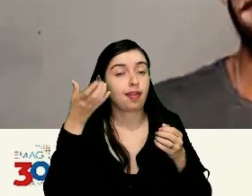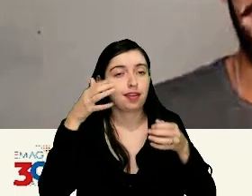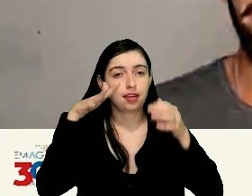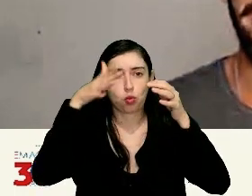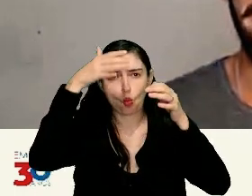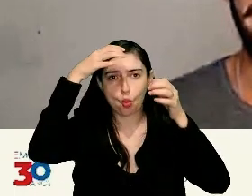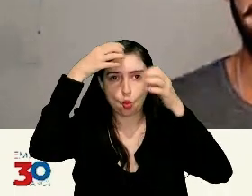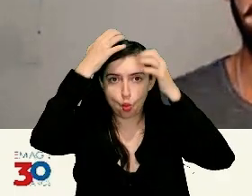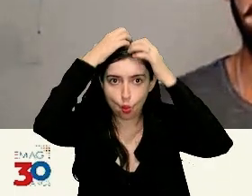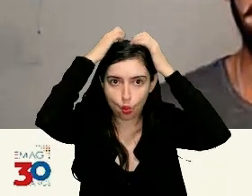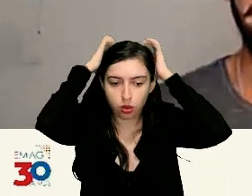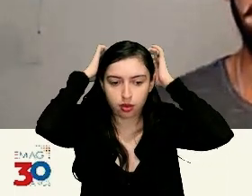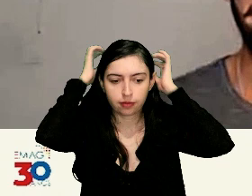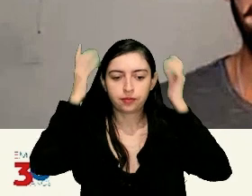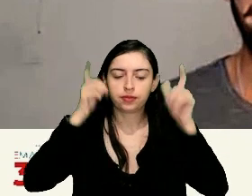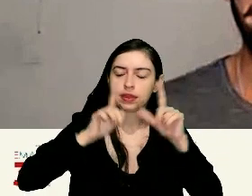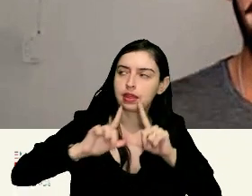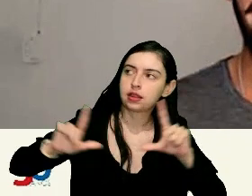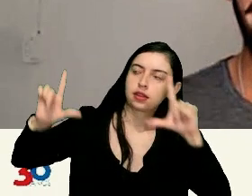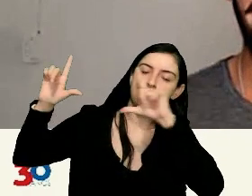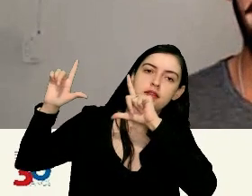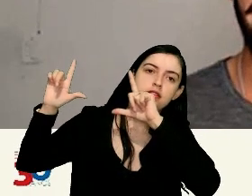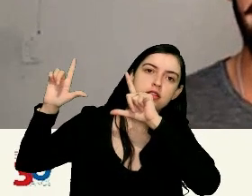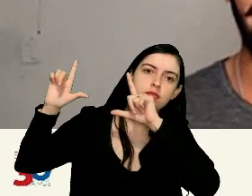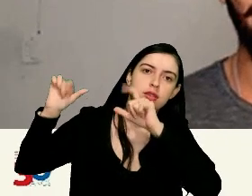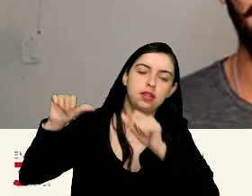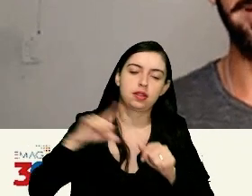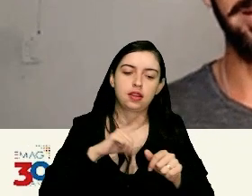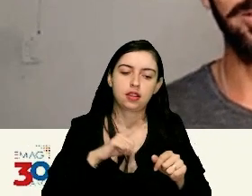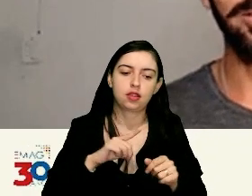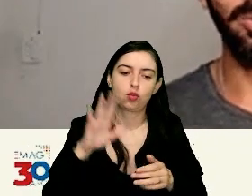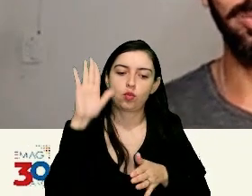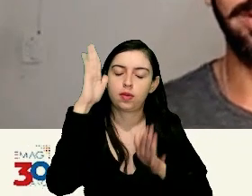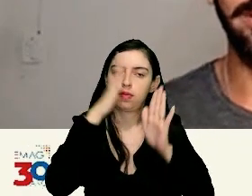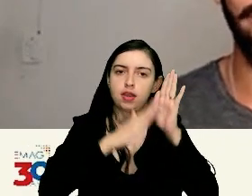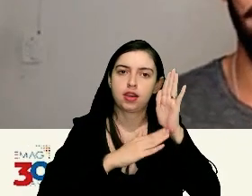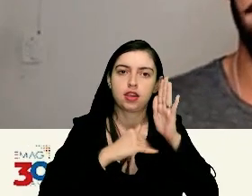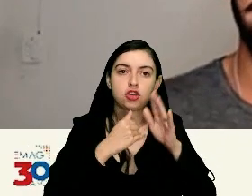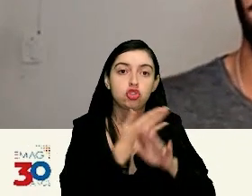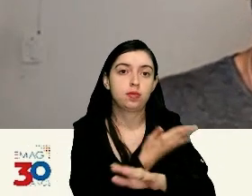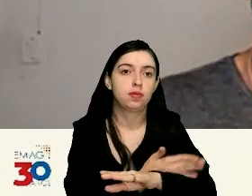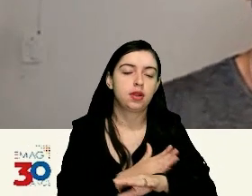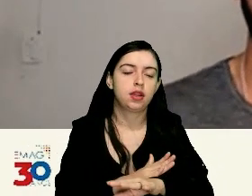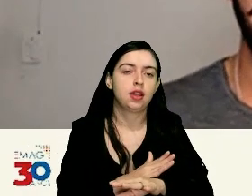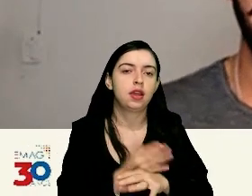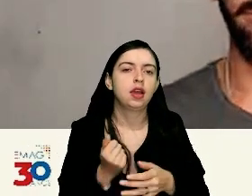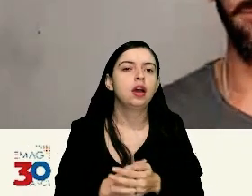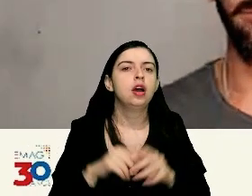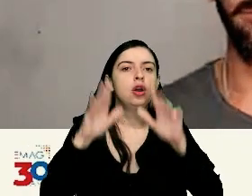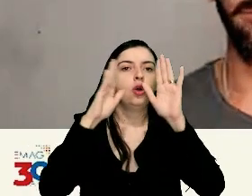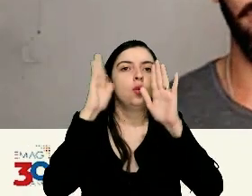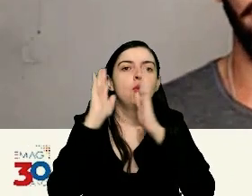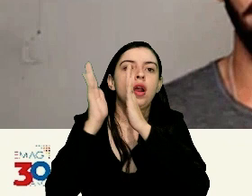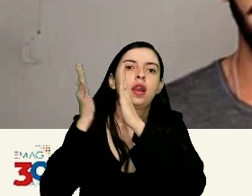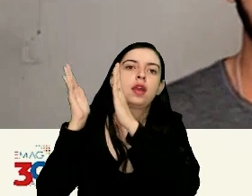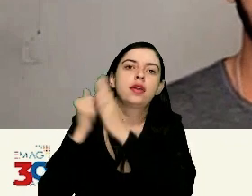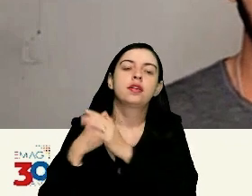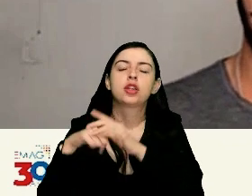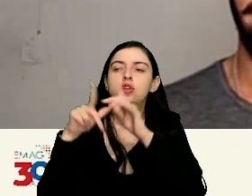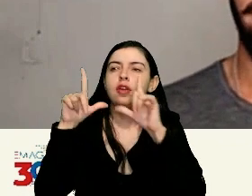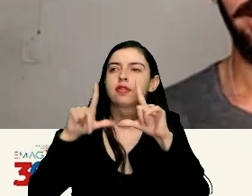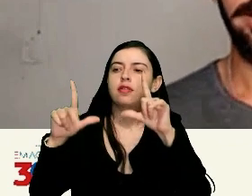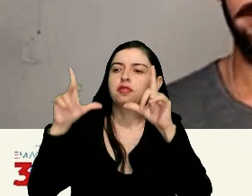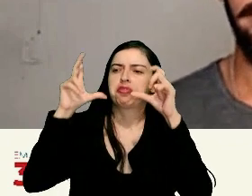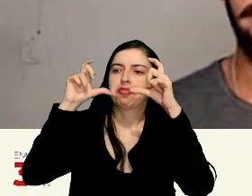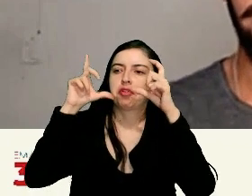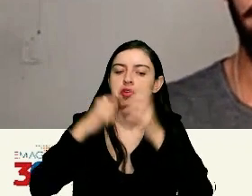mim tem uma parede branca com uma estante com alguns livros, tem uma foto minha. Eu estou vestindo uma